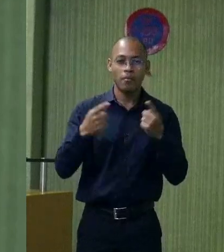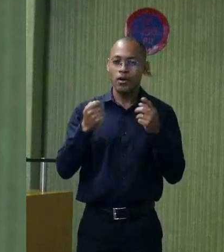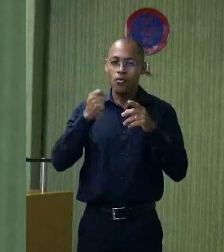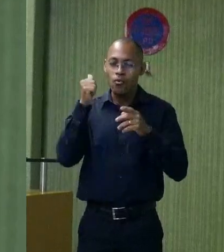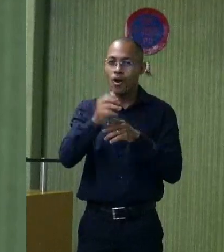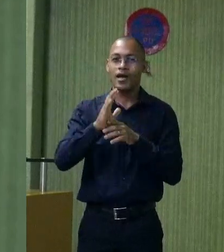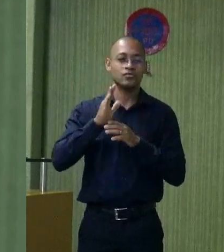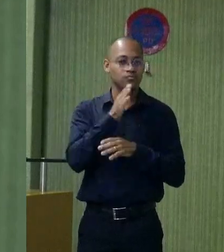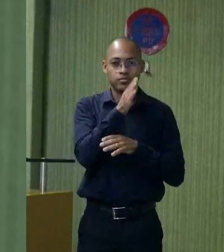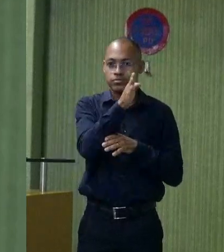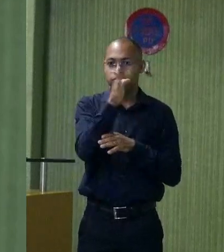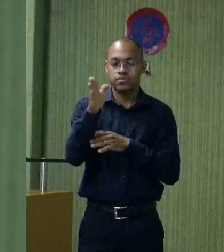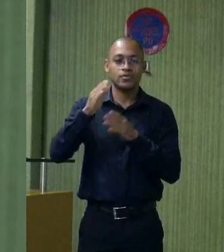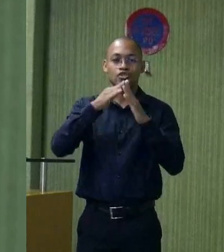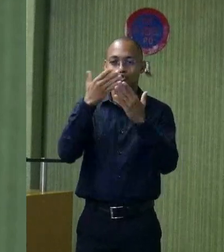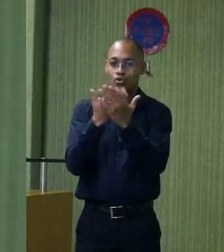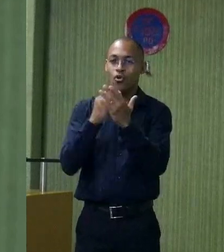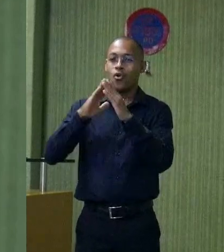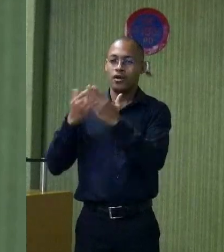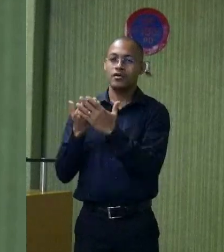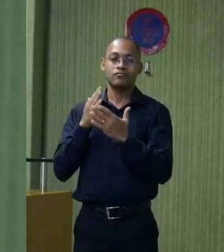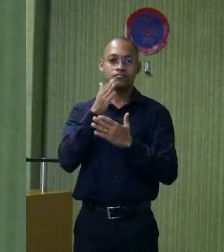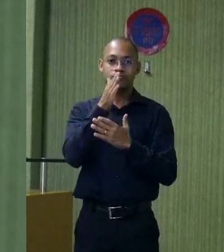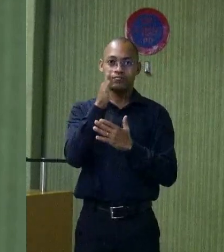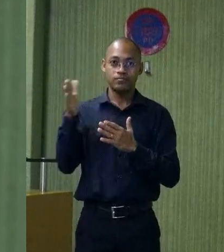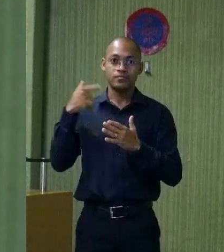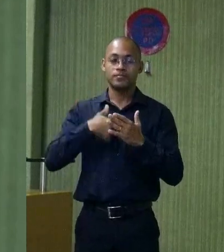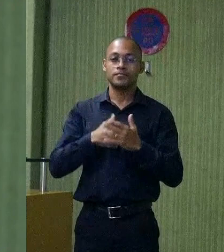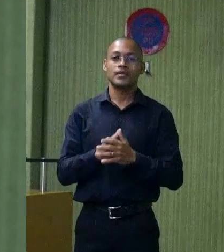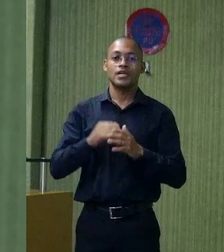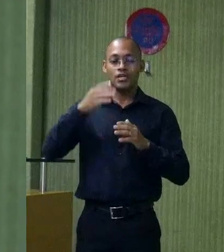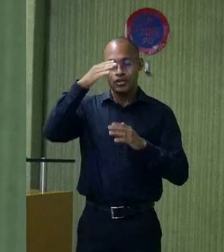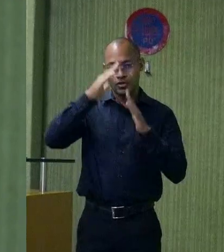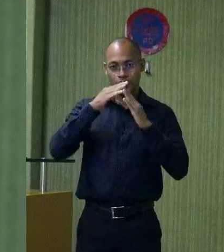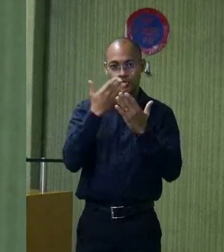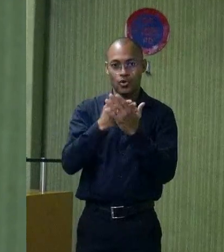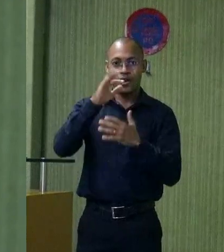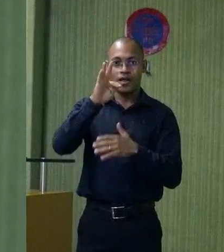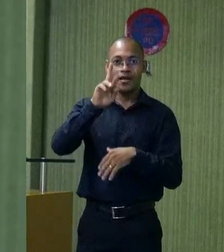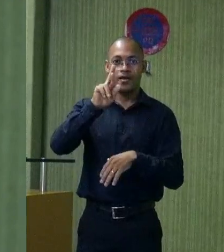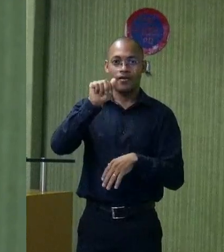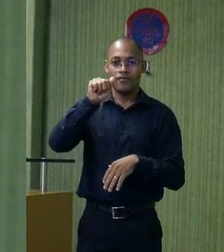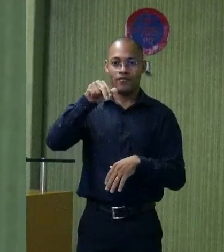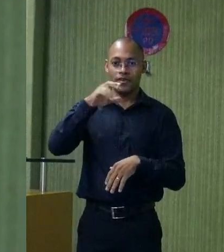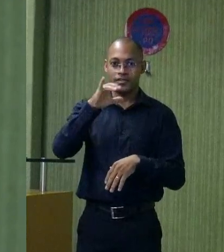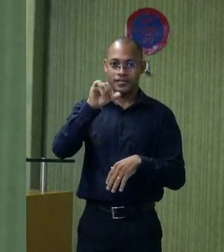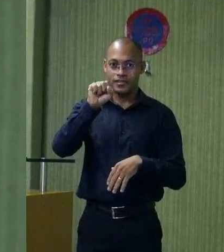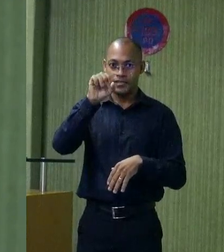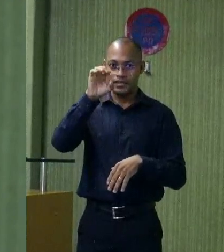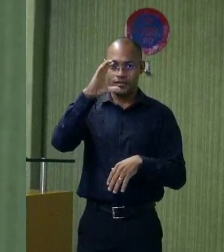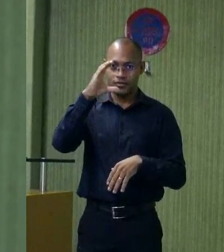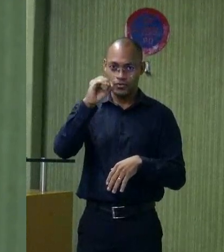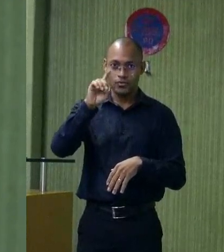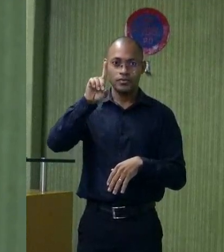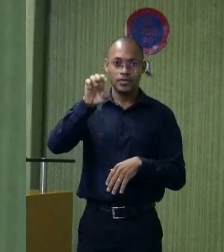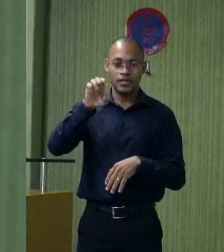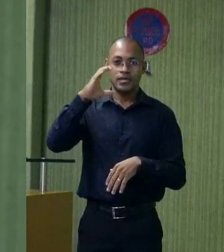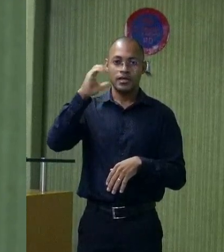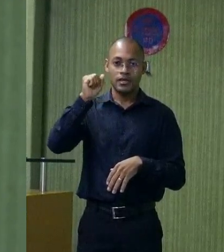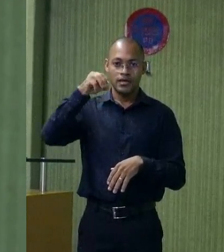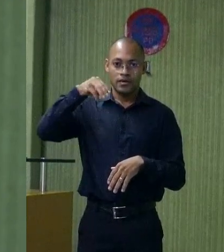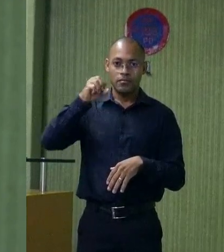todas essas escolas comunidade São Francisco de camuri porque as escolas ribeirinhas elas nascem assim é uma